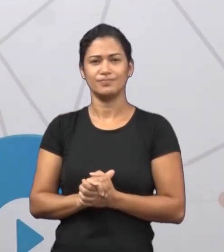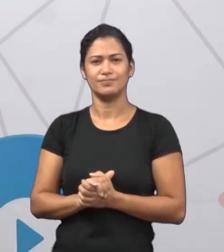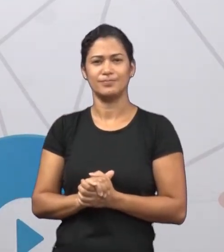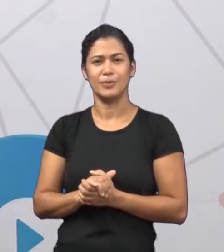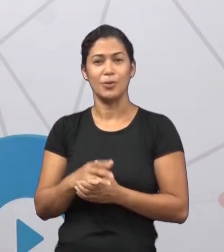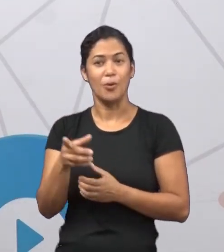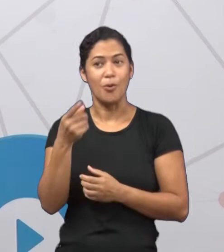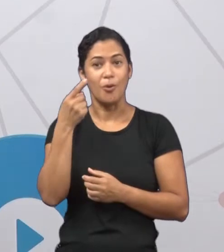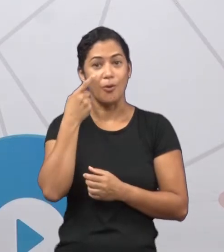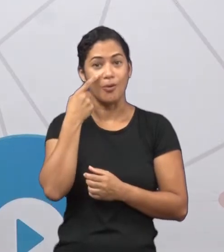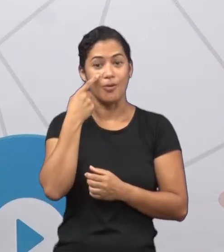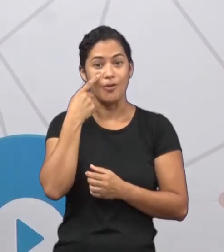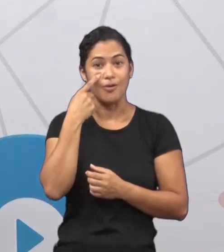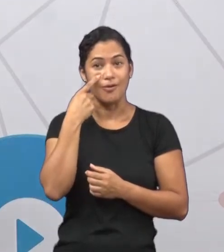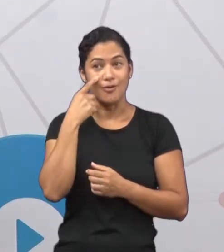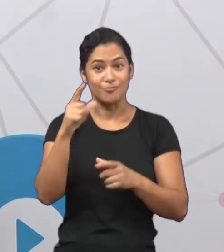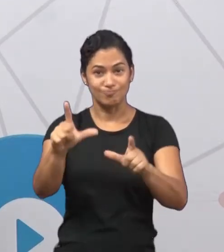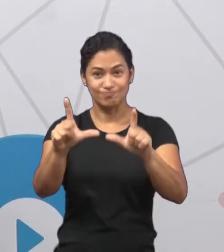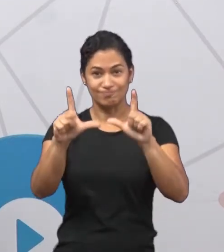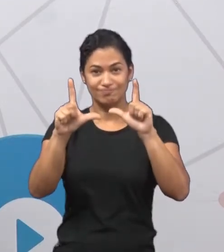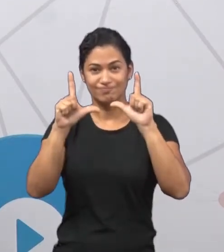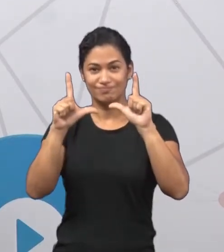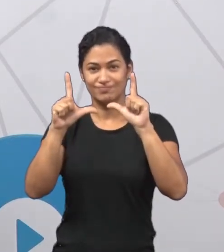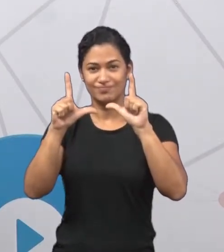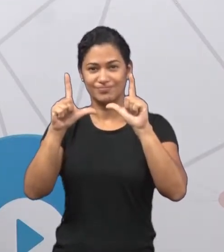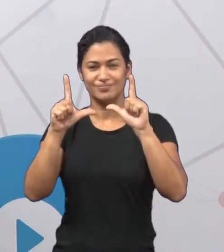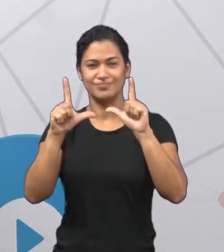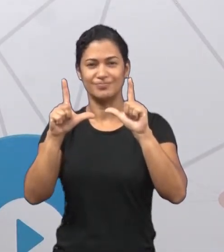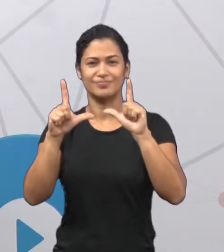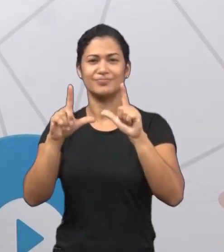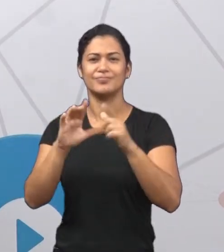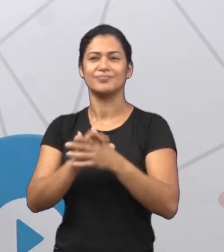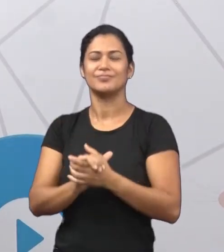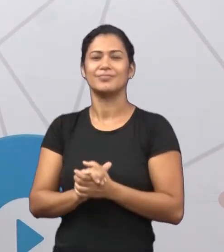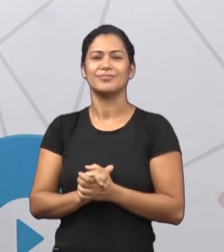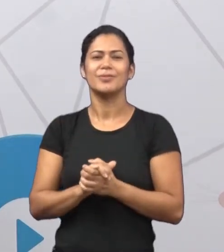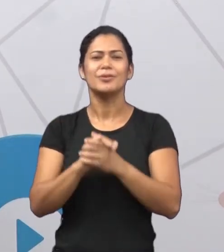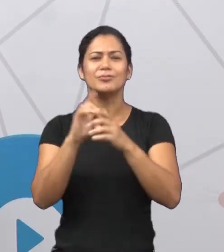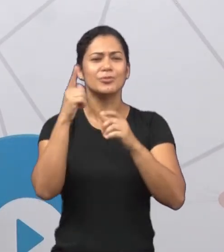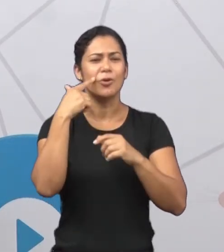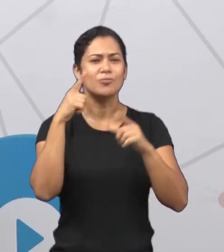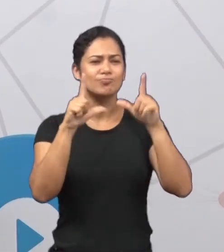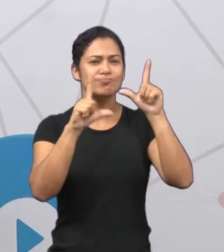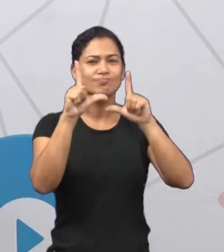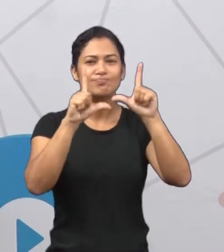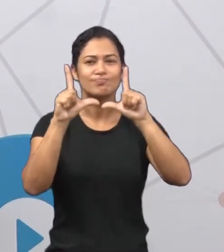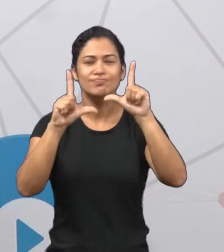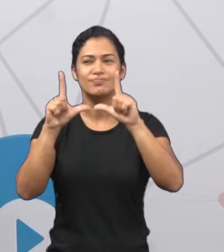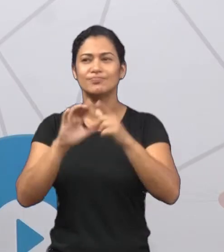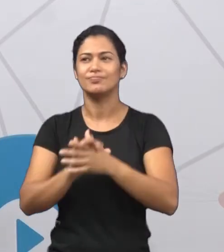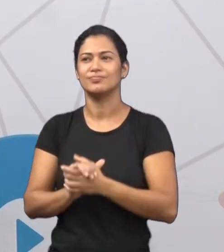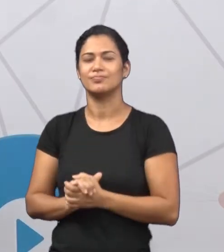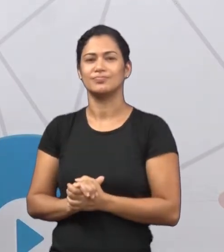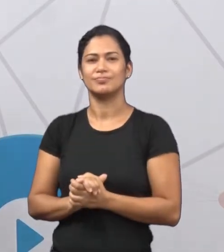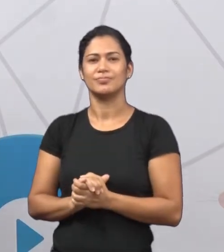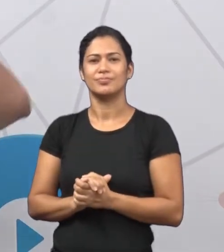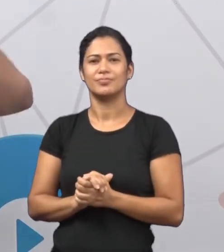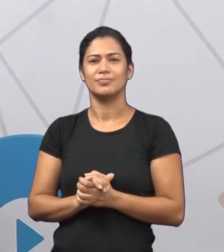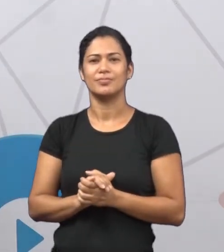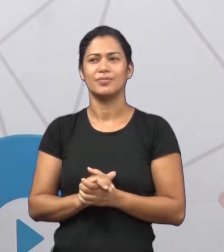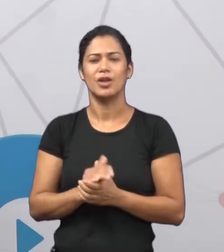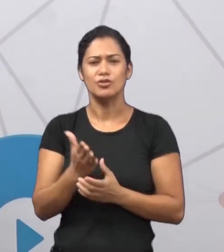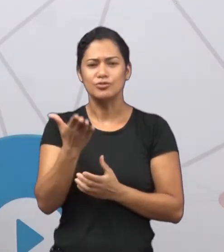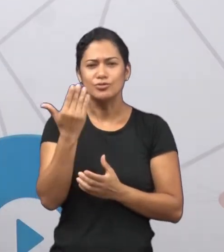da câmera de vocês, aliás, da televisão, né? De onde vocês estiverem assistindo, da telinha de vocês. Vamos chegando.